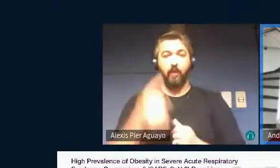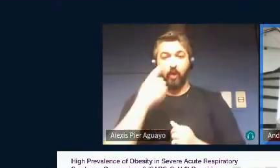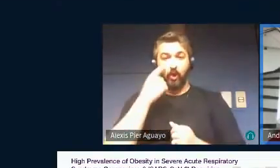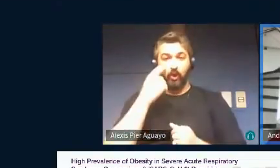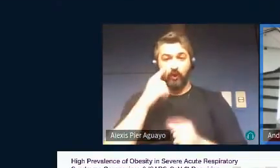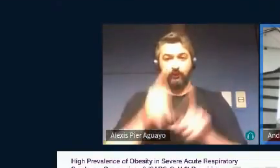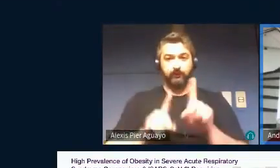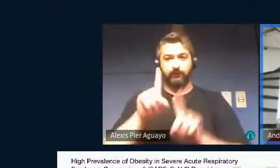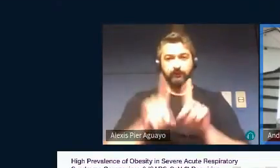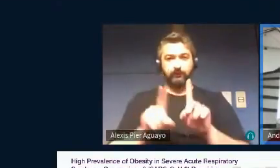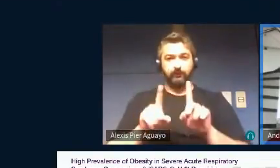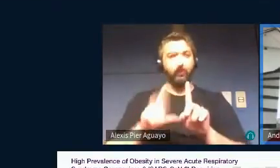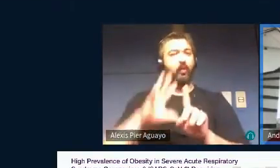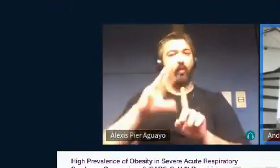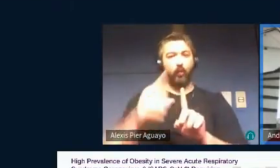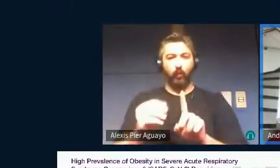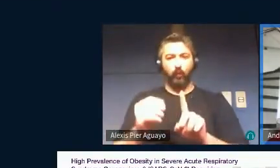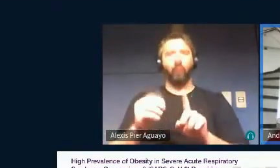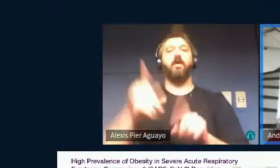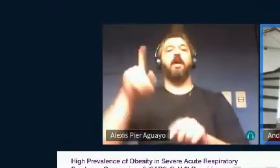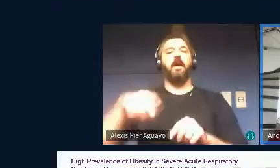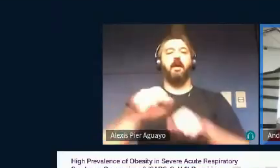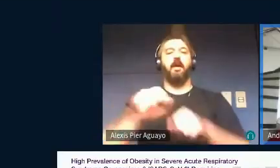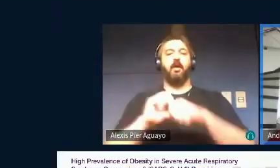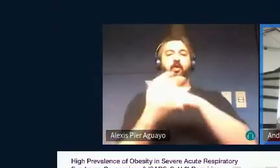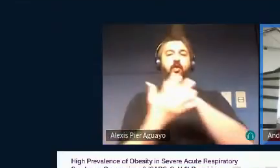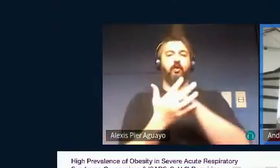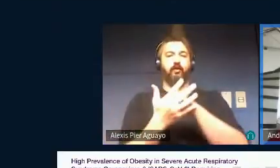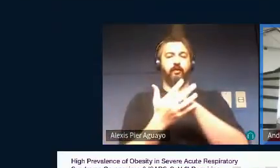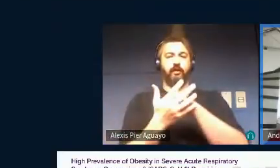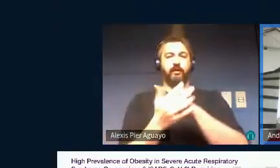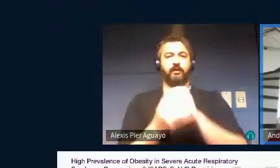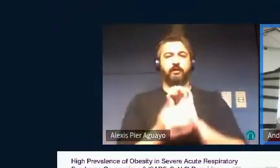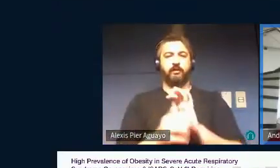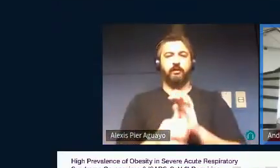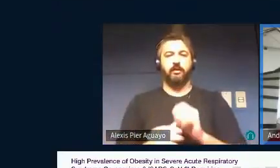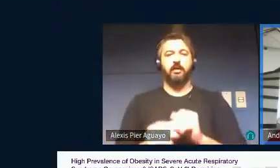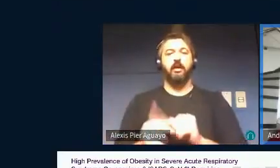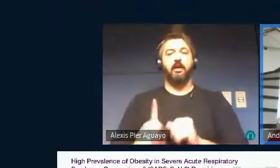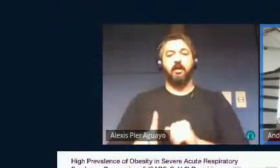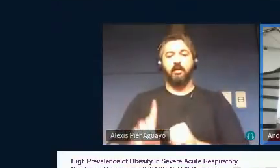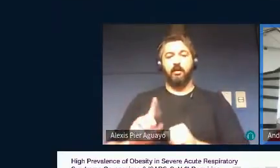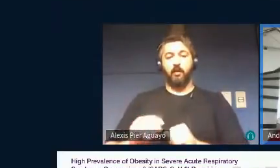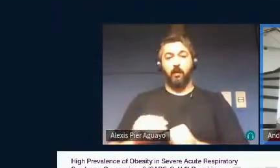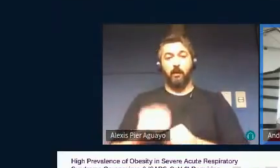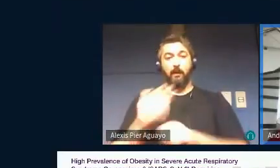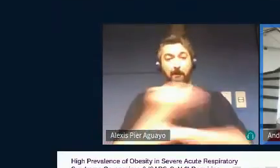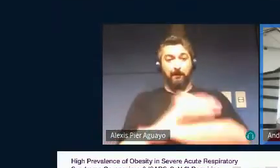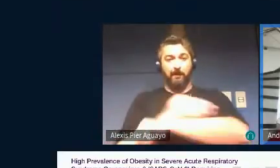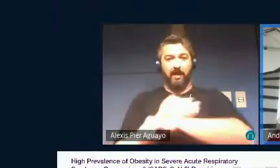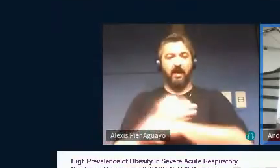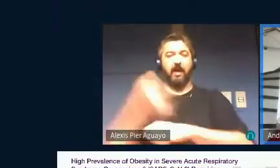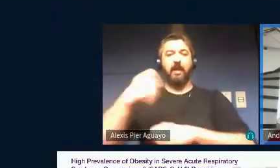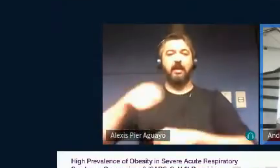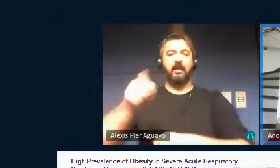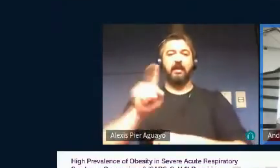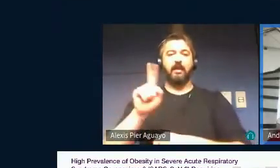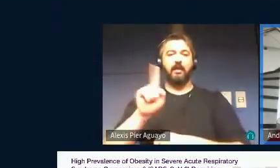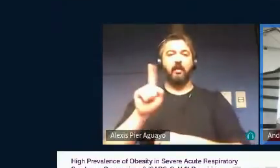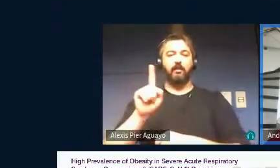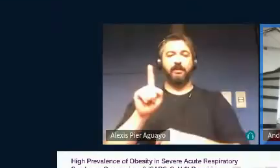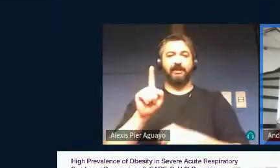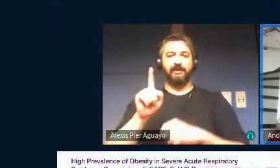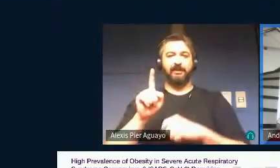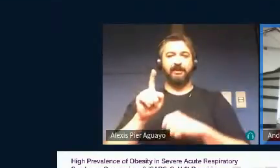com COVID, esses aqui foram os que receberam a ventilação mecânica e esses aqui não. Então, se a gente olha novamente aqui,